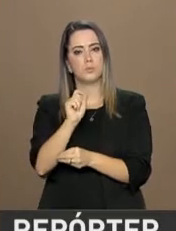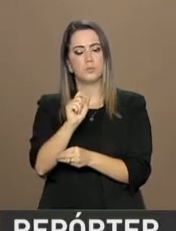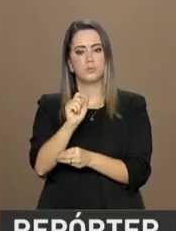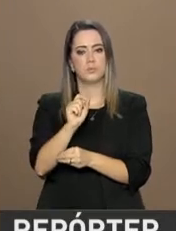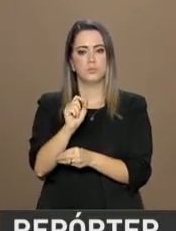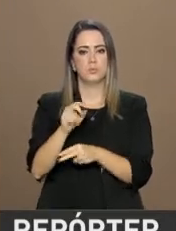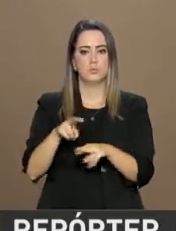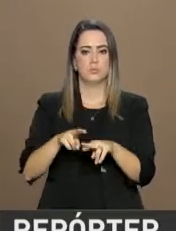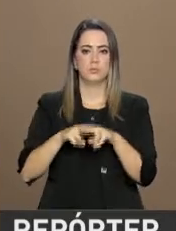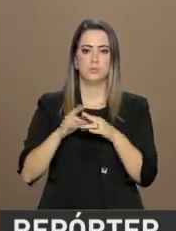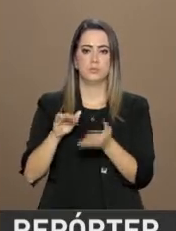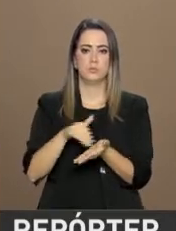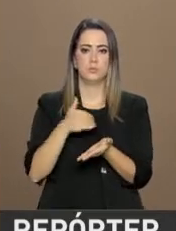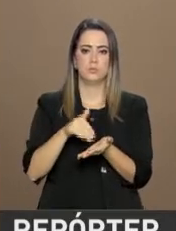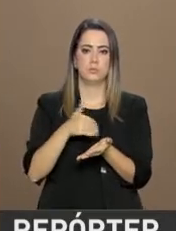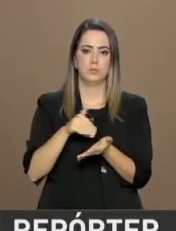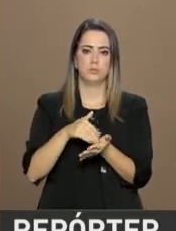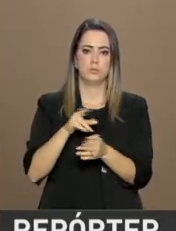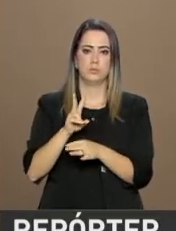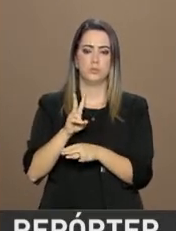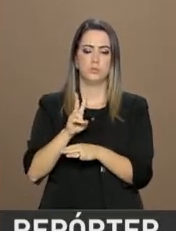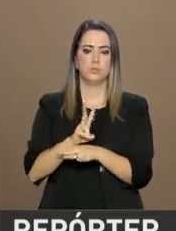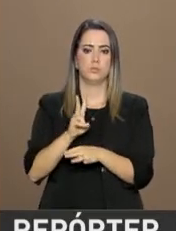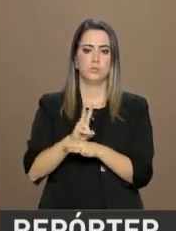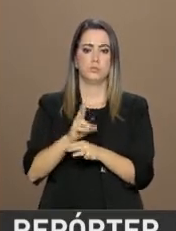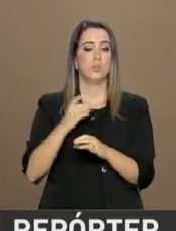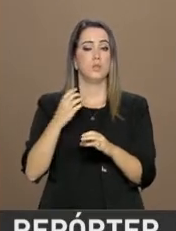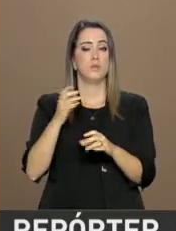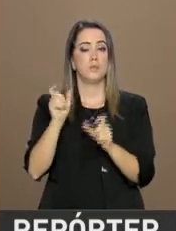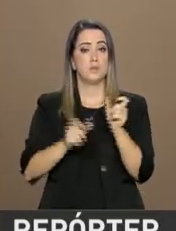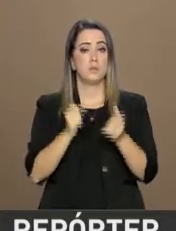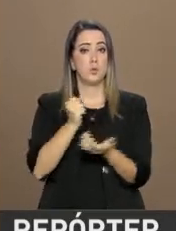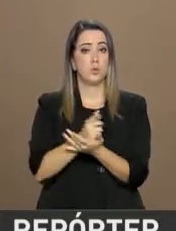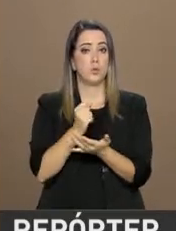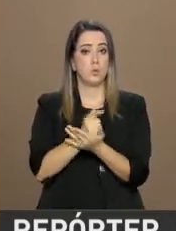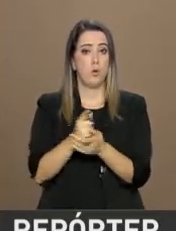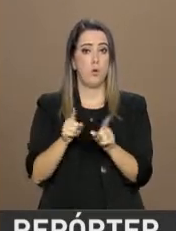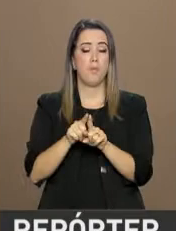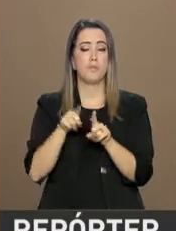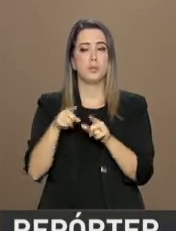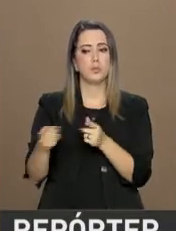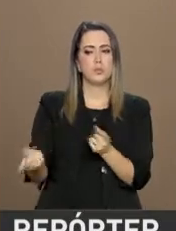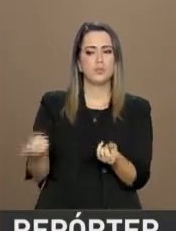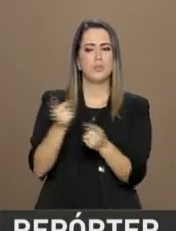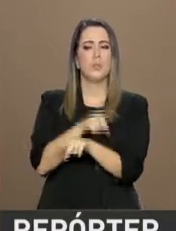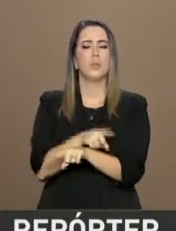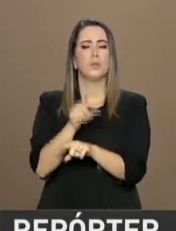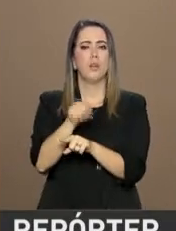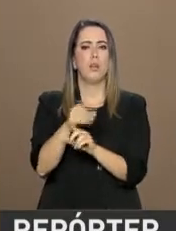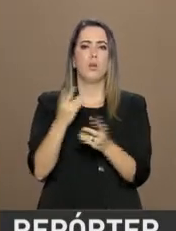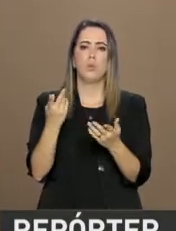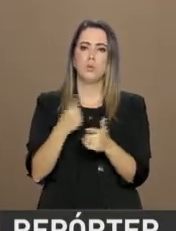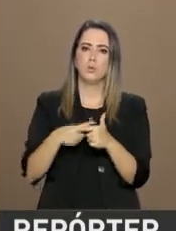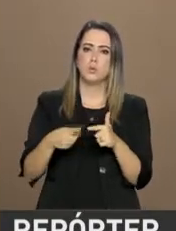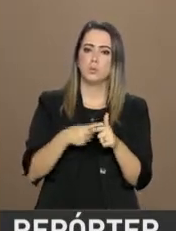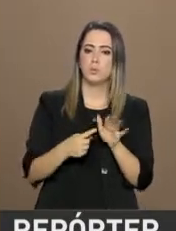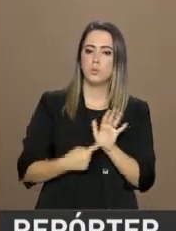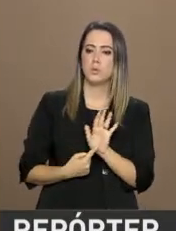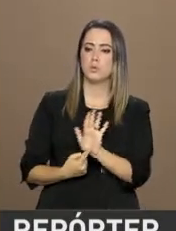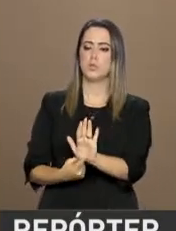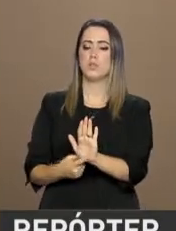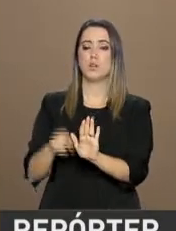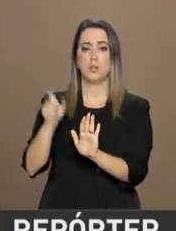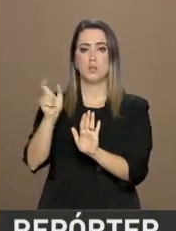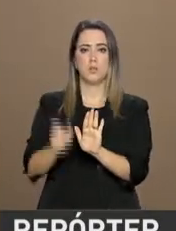pelo pela secretaria nacional de defesa do consumidor a gente vai tentar reverter esse quadro demonstrando os fornecedores